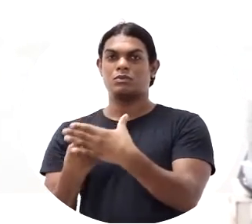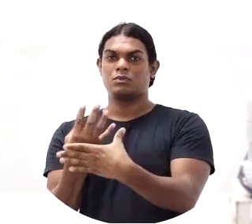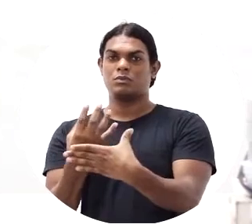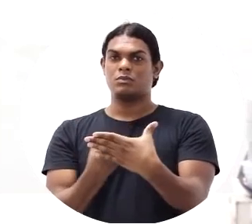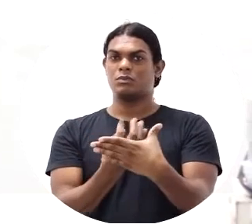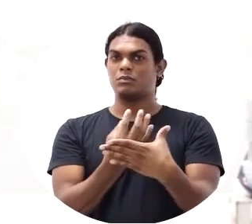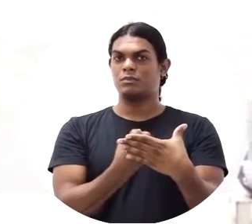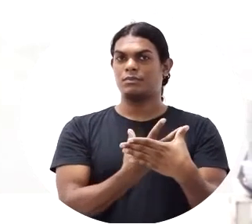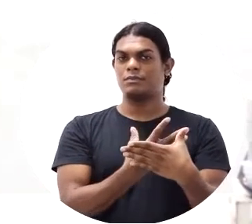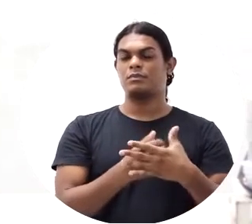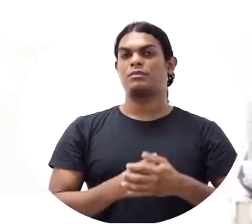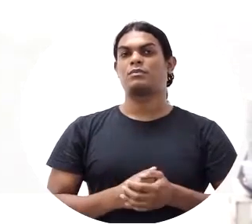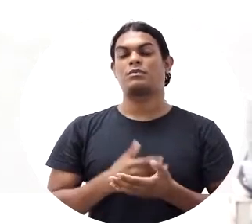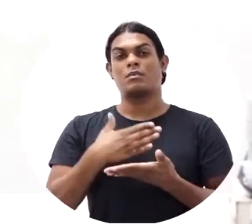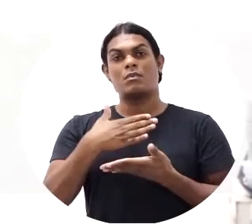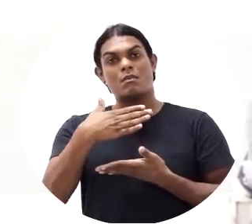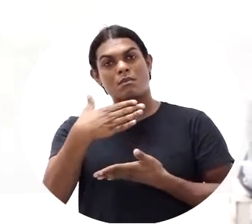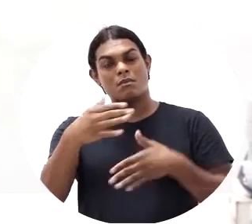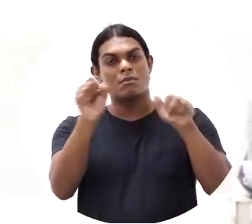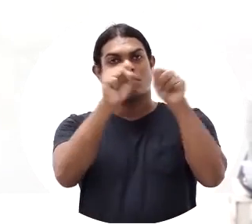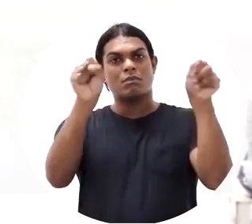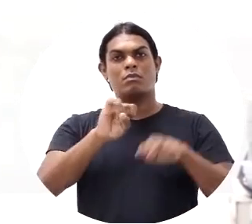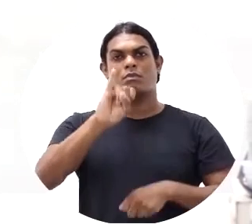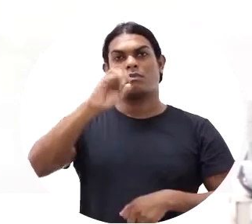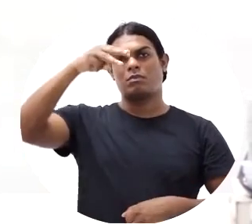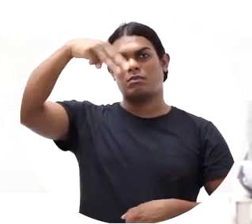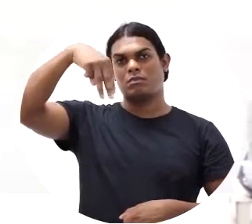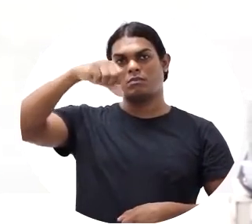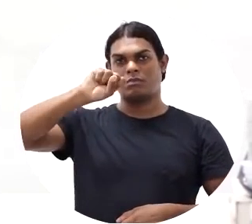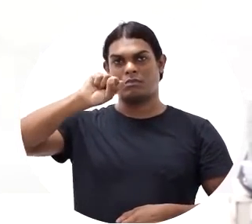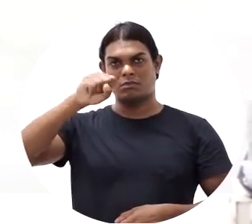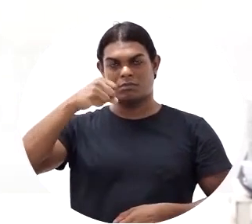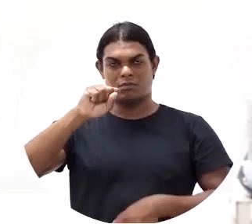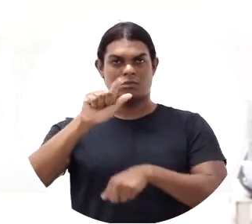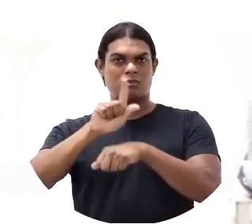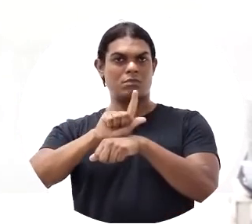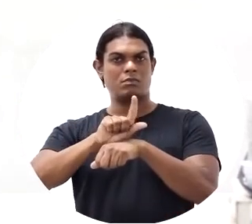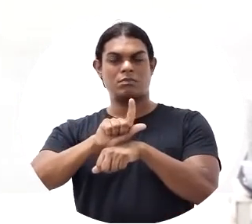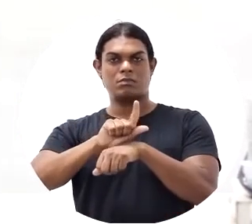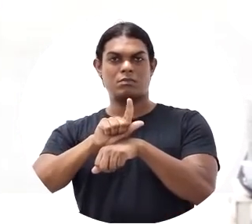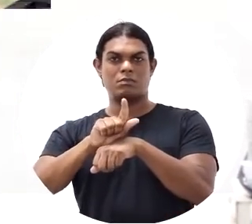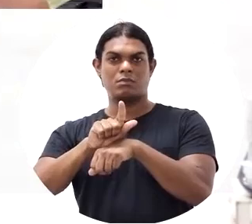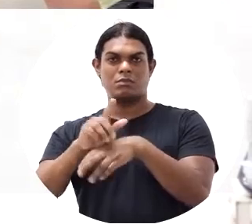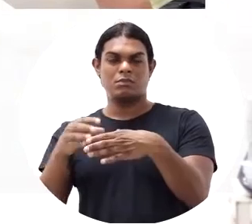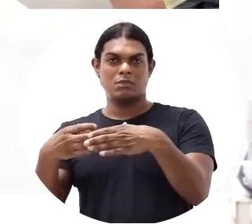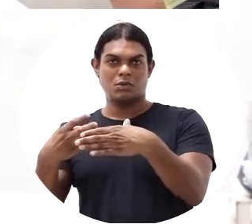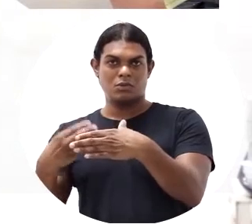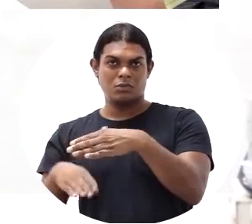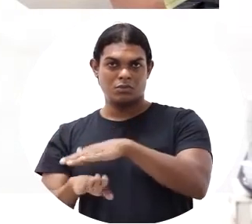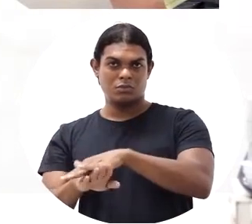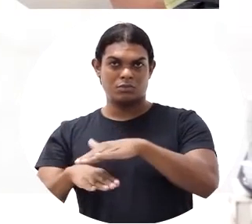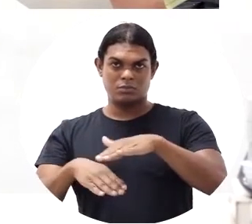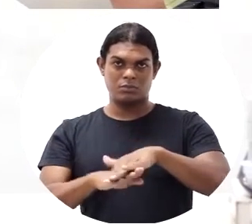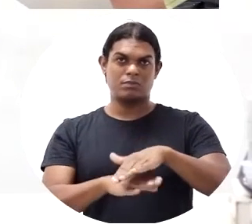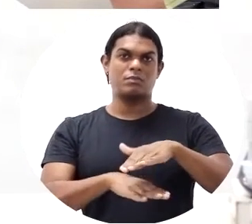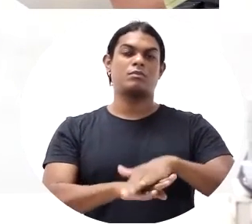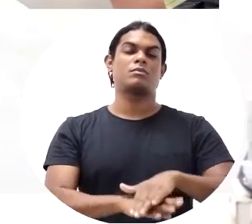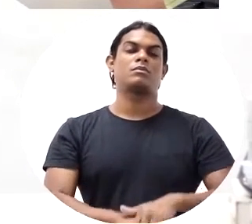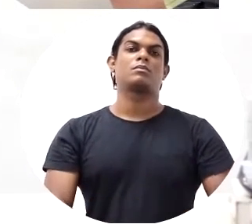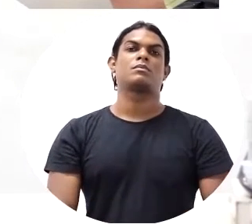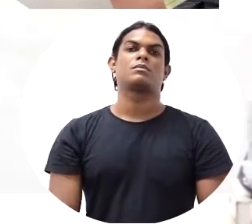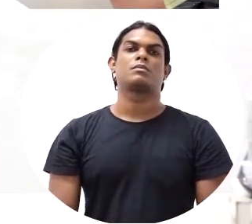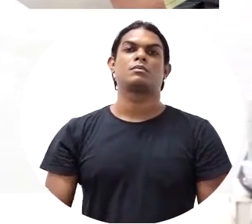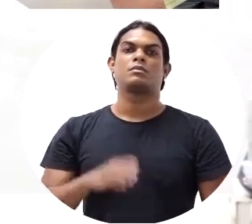O próximo sistema é o IMS. É um sistema que gerencia os estoques ou inventários. Neles são